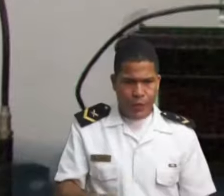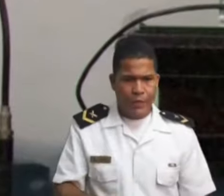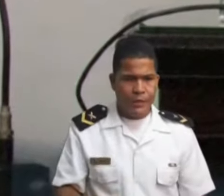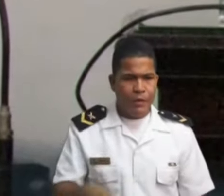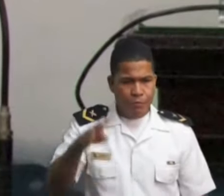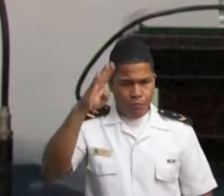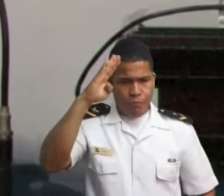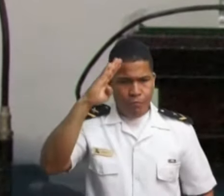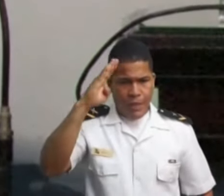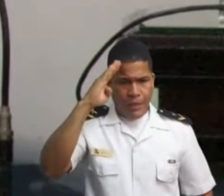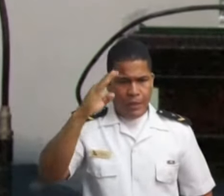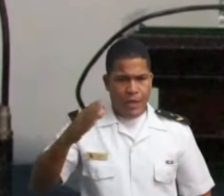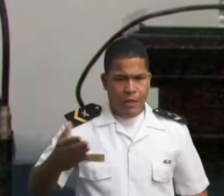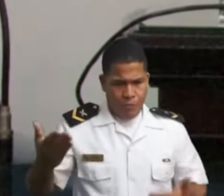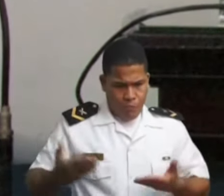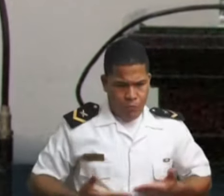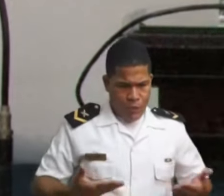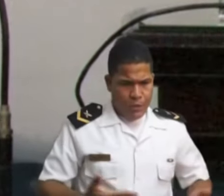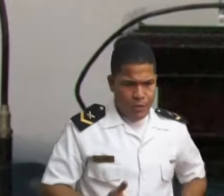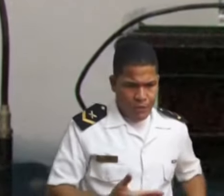seus 90 anos. Muito obrigado.